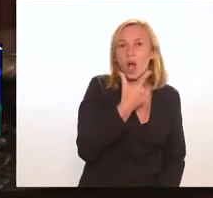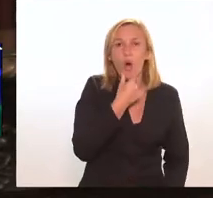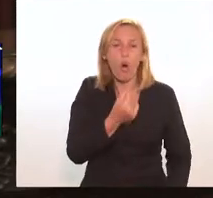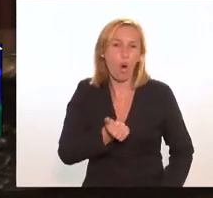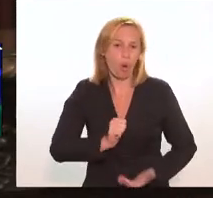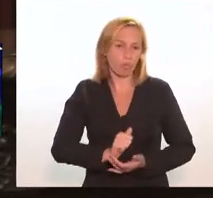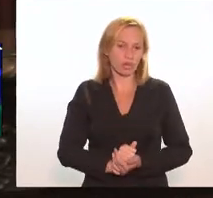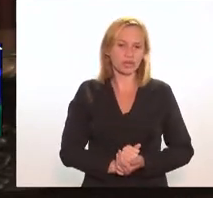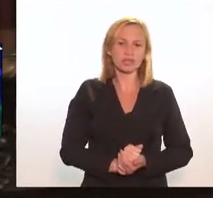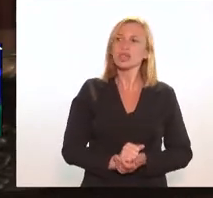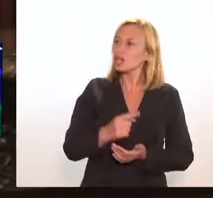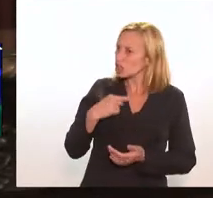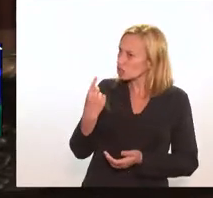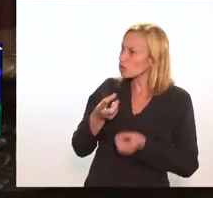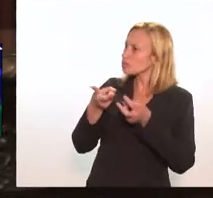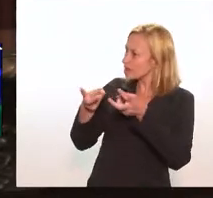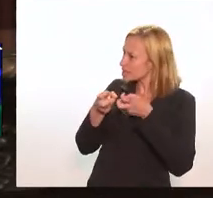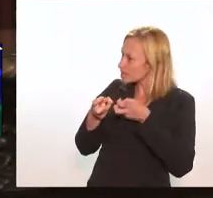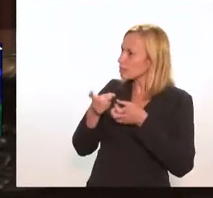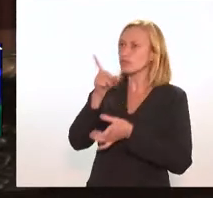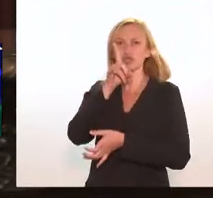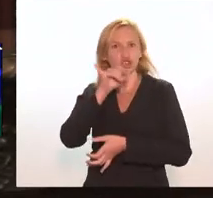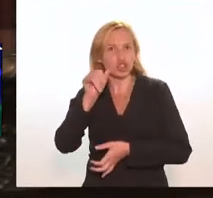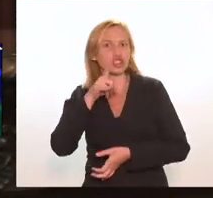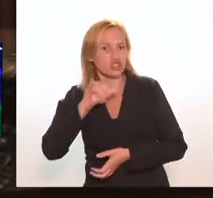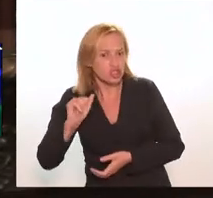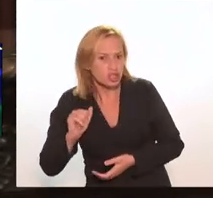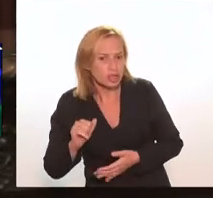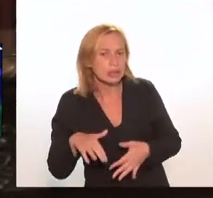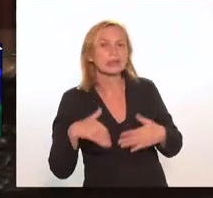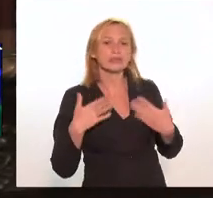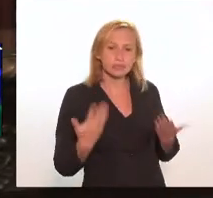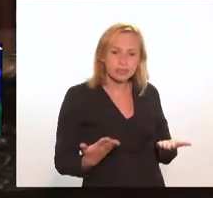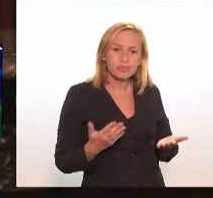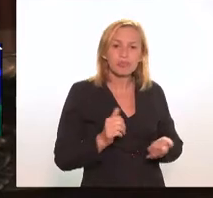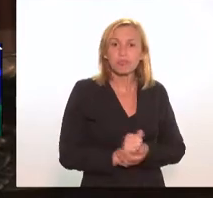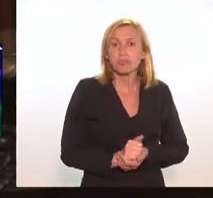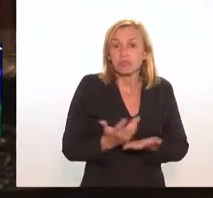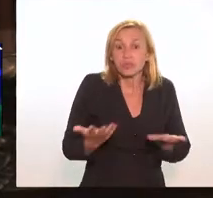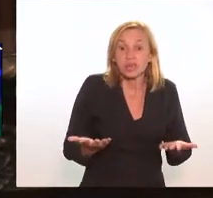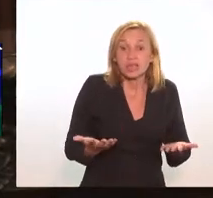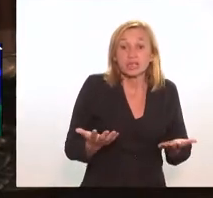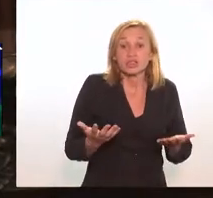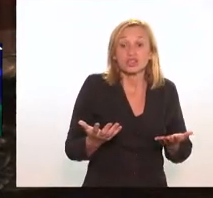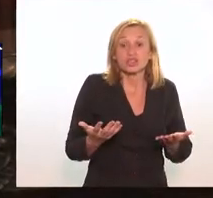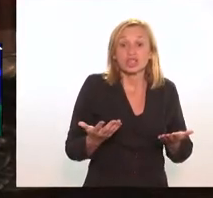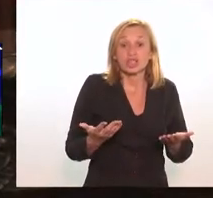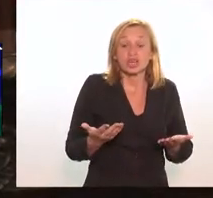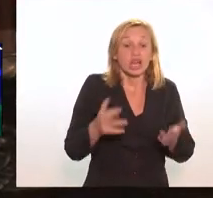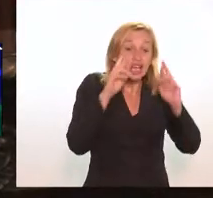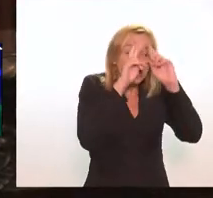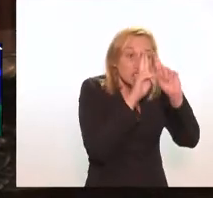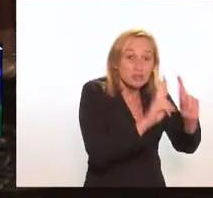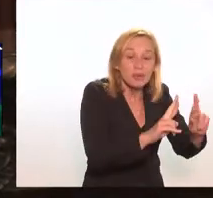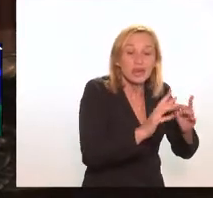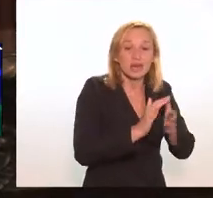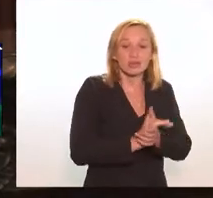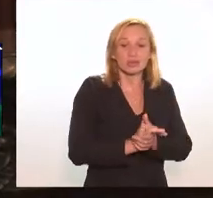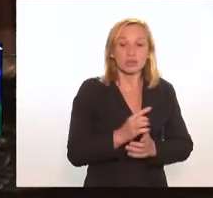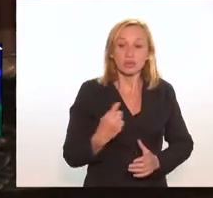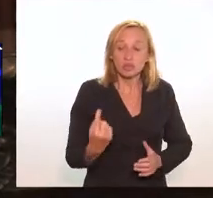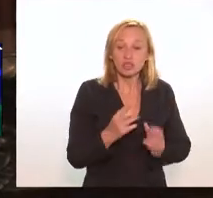Não é assim que nós percebemos no dia a dia? Até por uma questão de cavalheirismo, quando nós